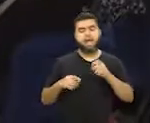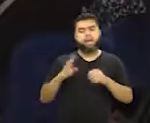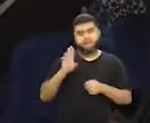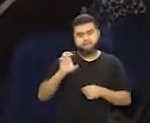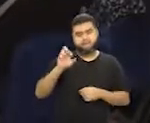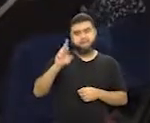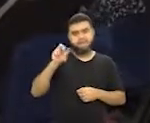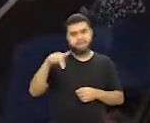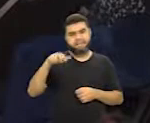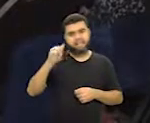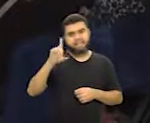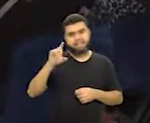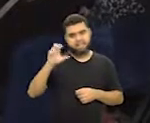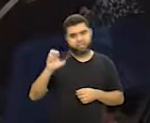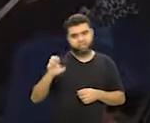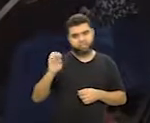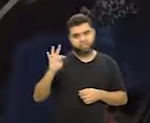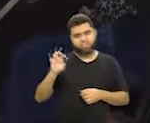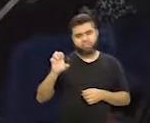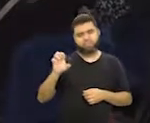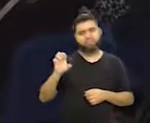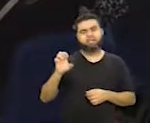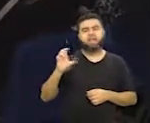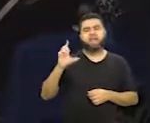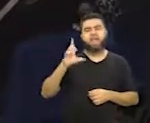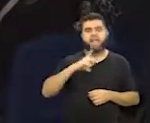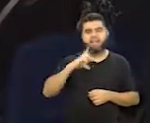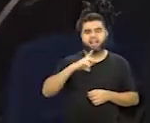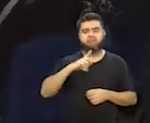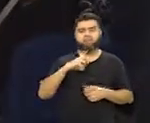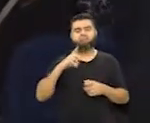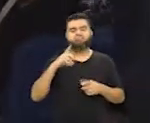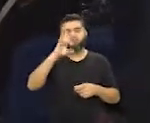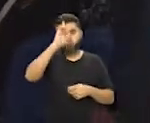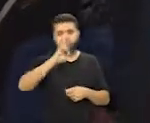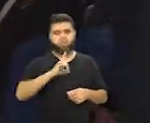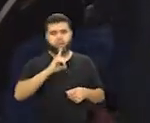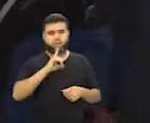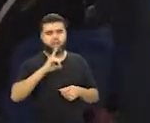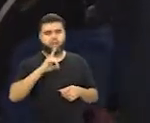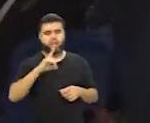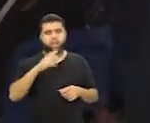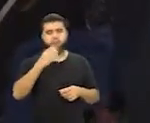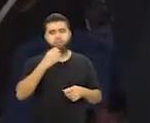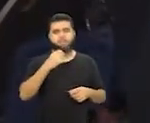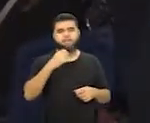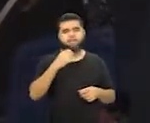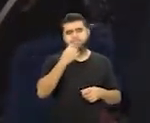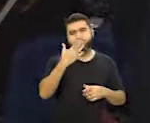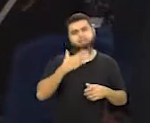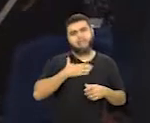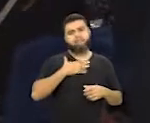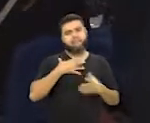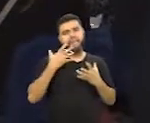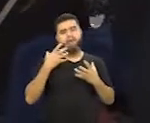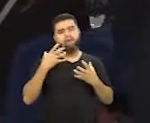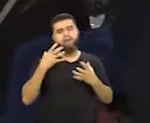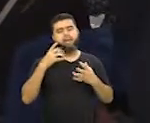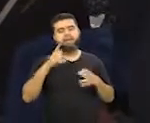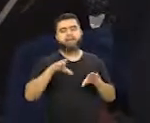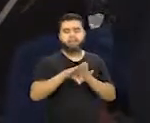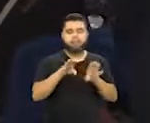Bernadette Roncoli, que é diretora do Centro Bem Me Quer e também faz parte do